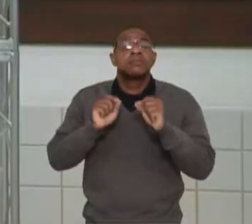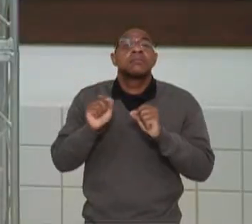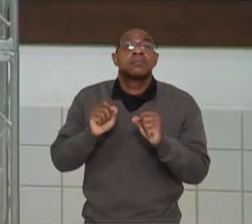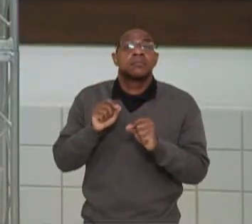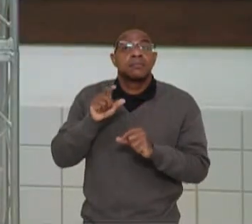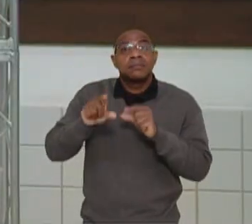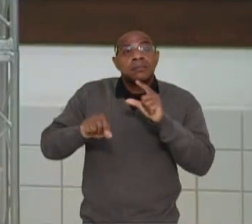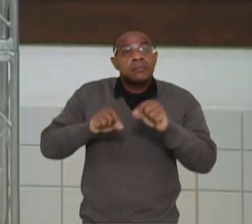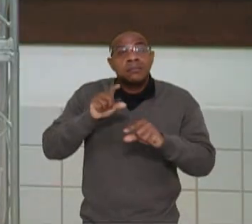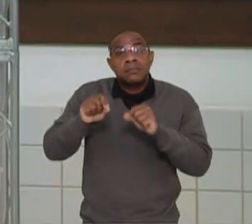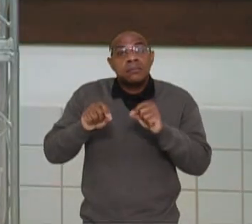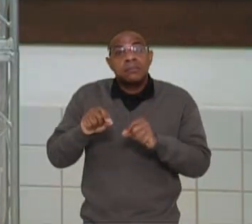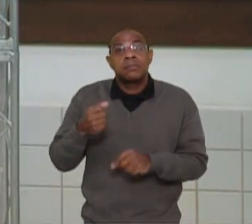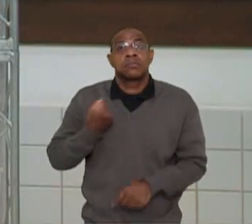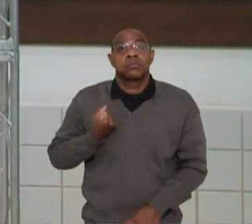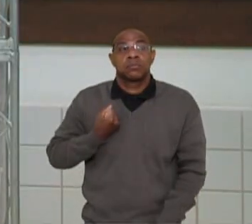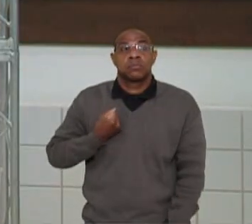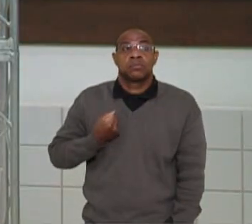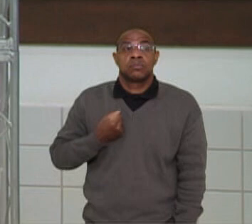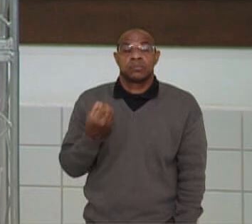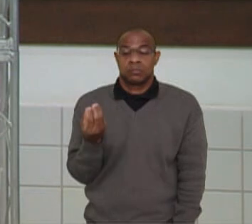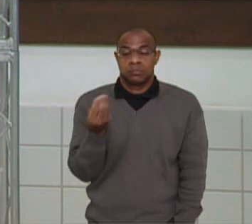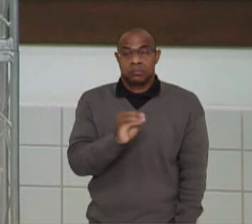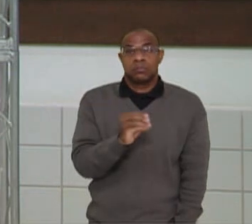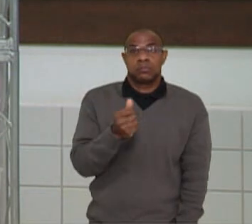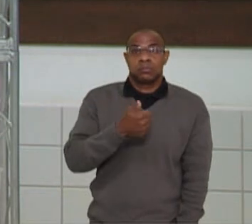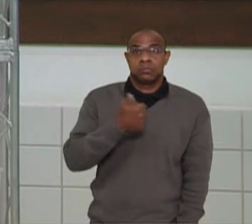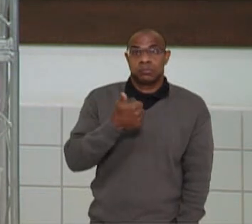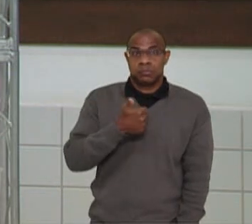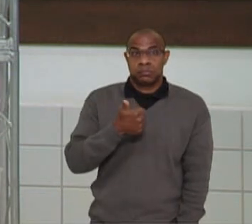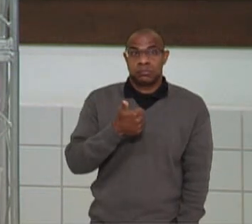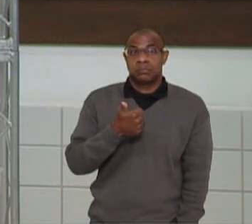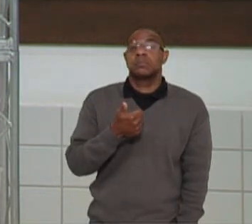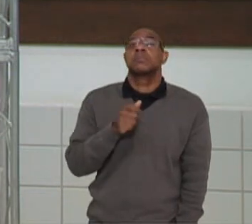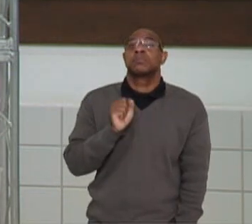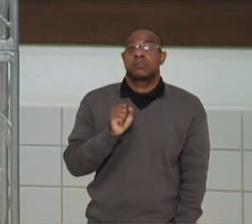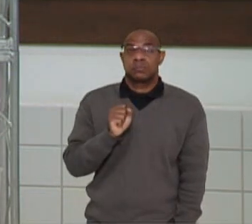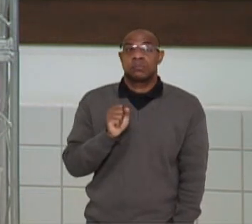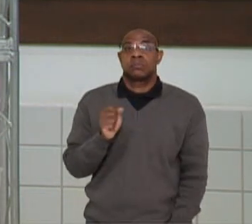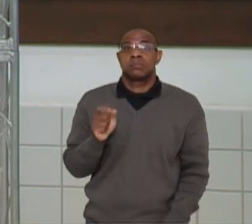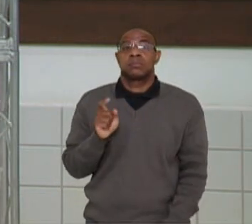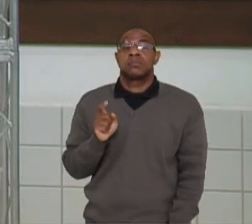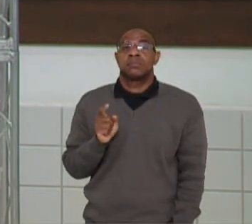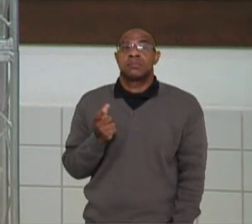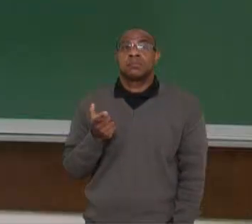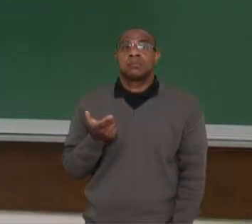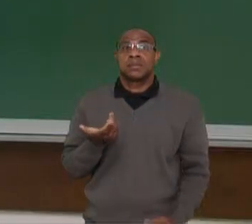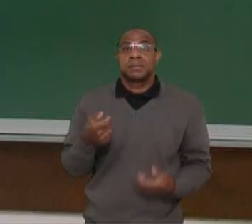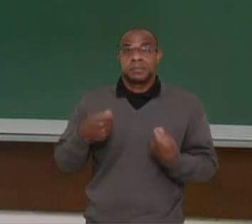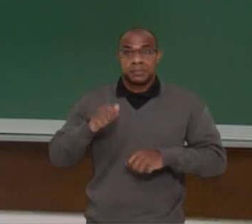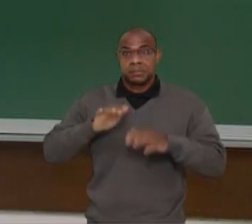a escolha do primeiro algarismo vai interferir nas outras escolhas. Certo? Vamos continuando.